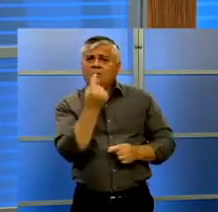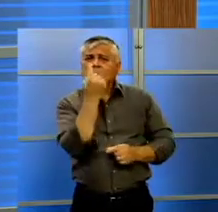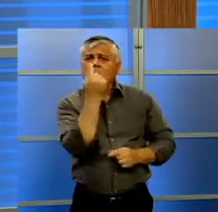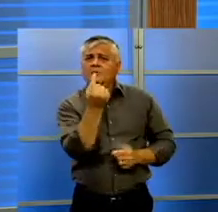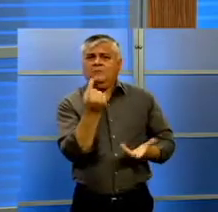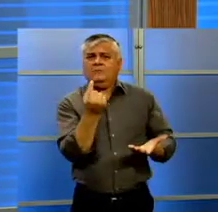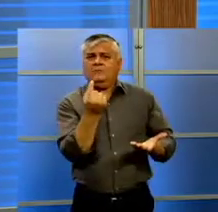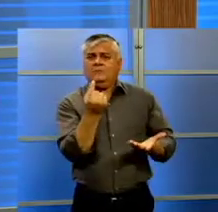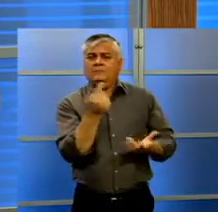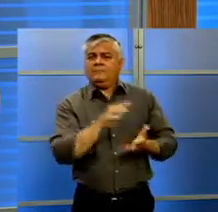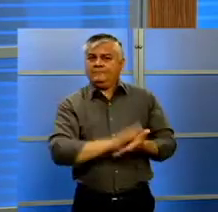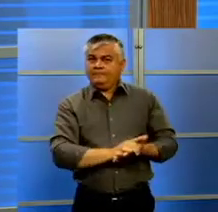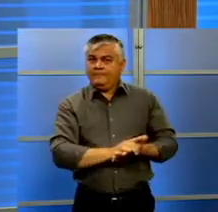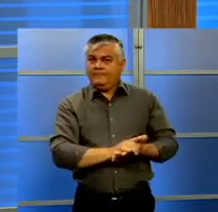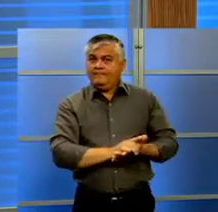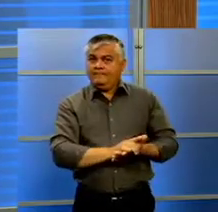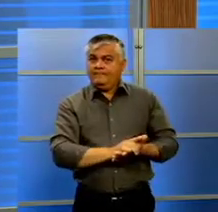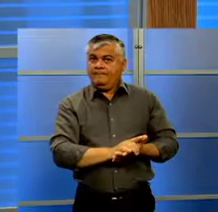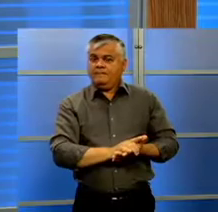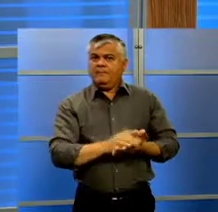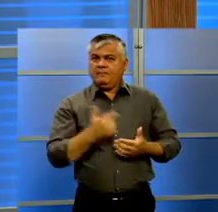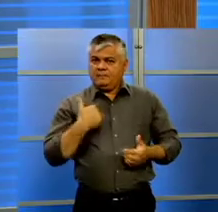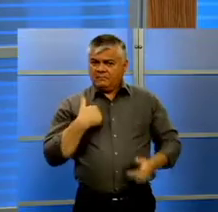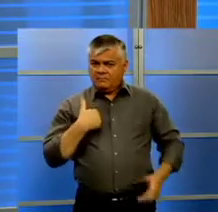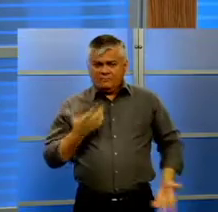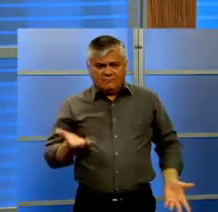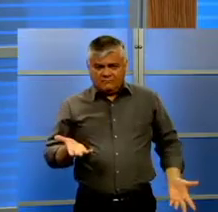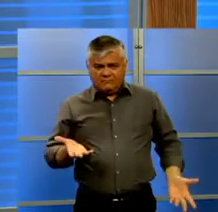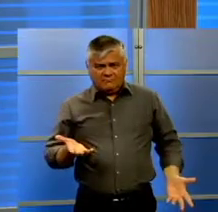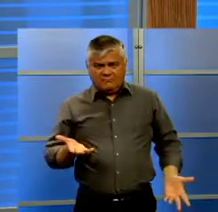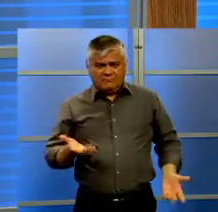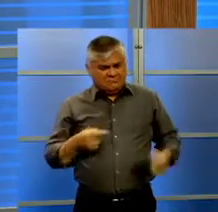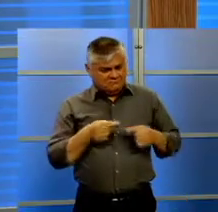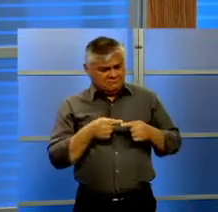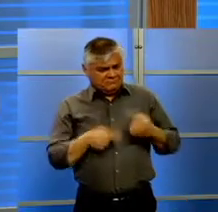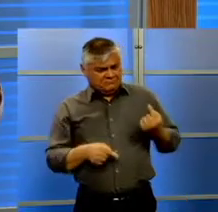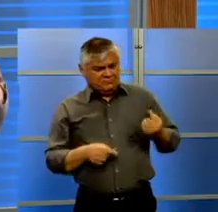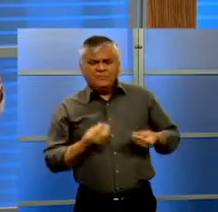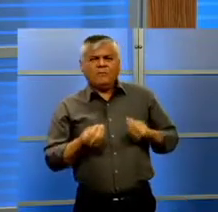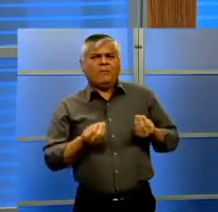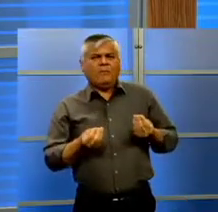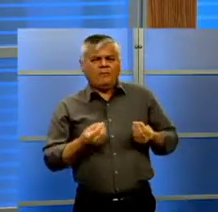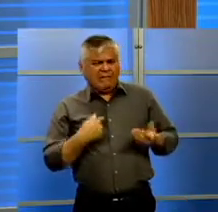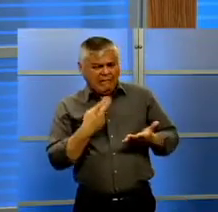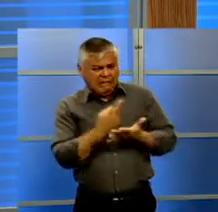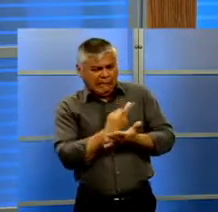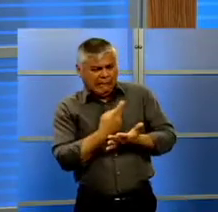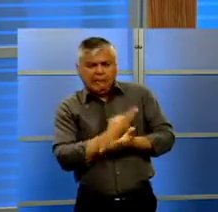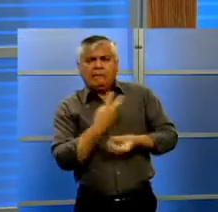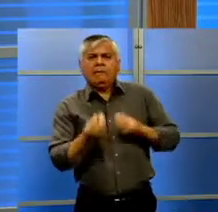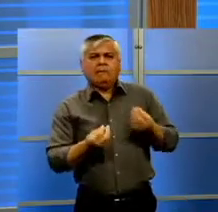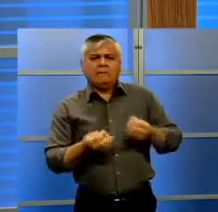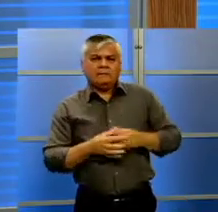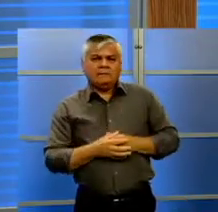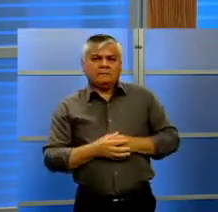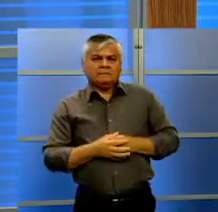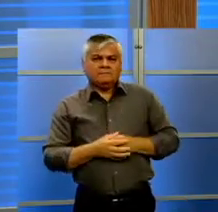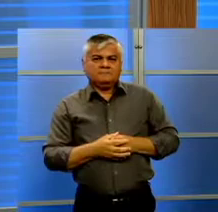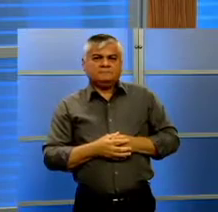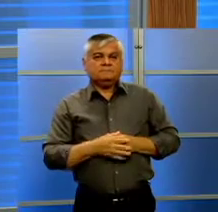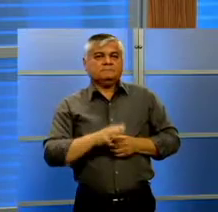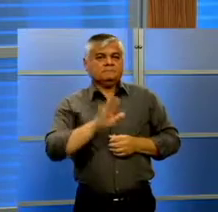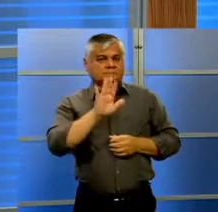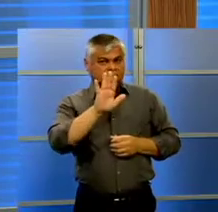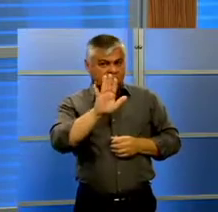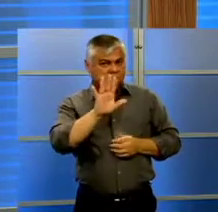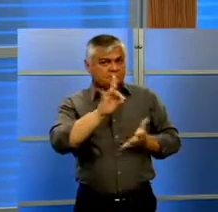especial, por que é que eu não posso usá-lo? Quando que não é correto, que é incorreto utilizá-lo?